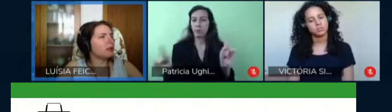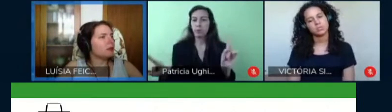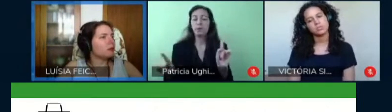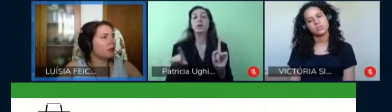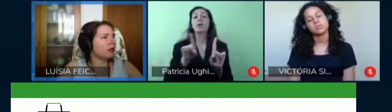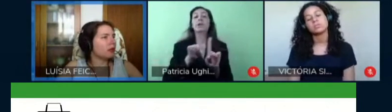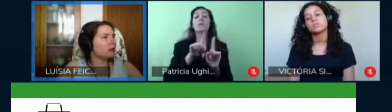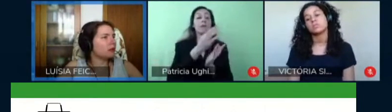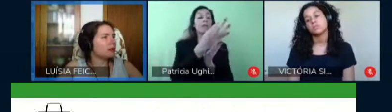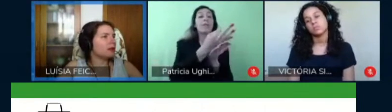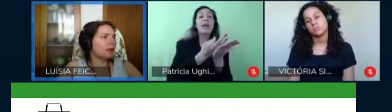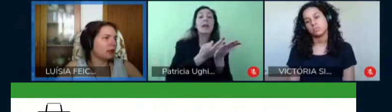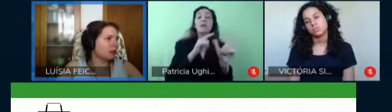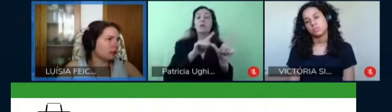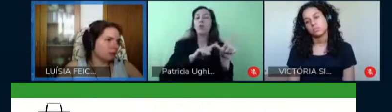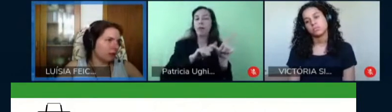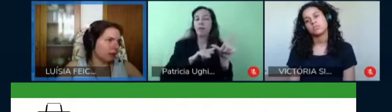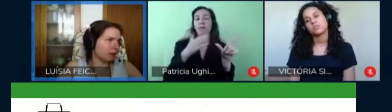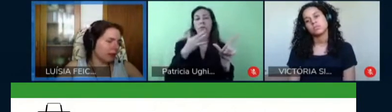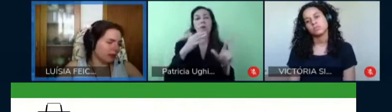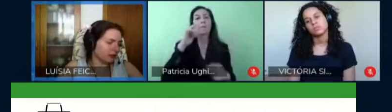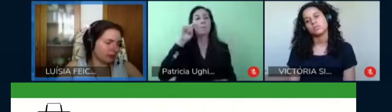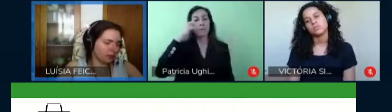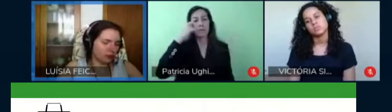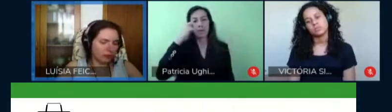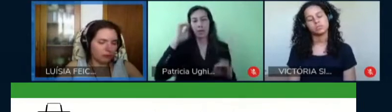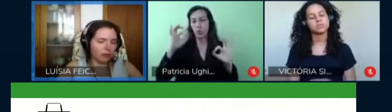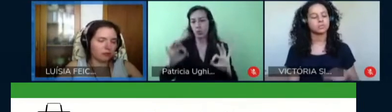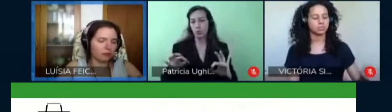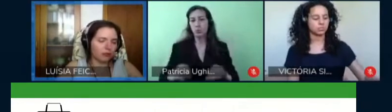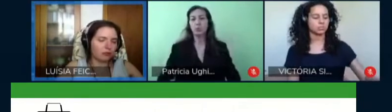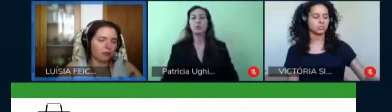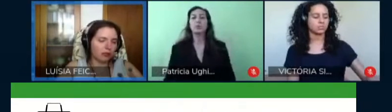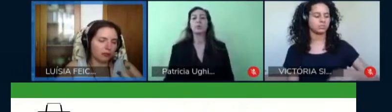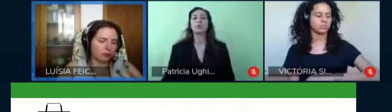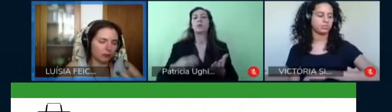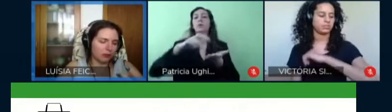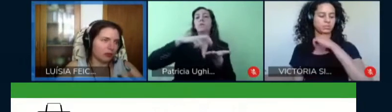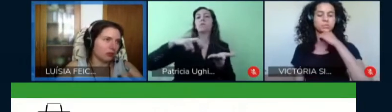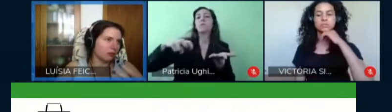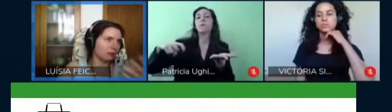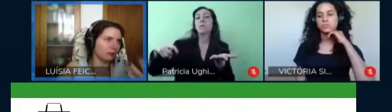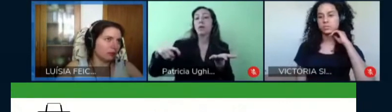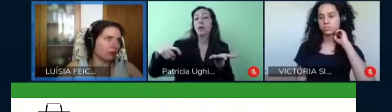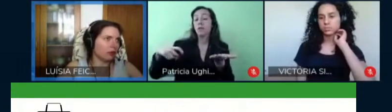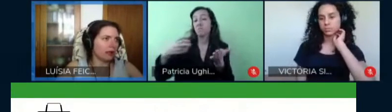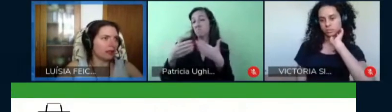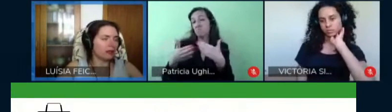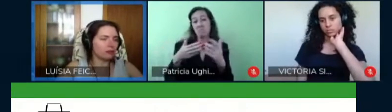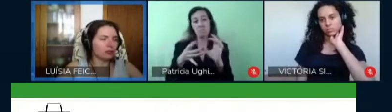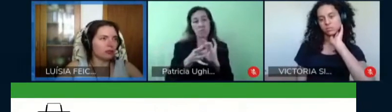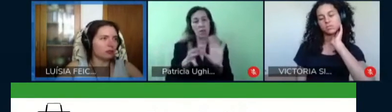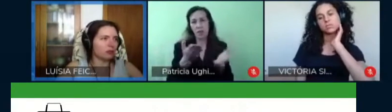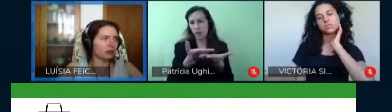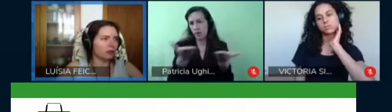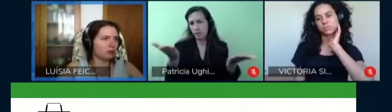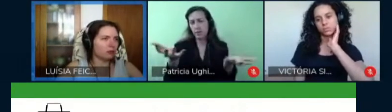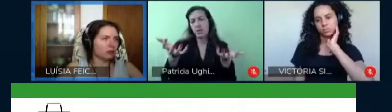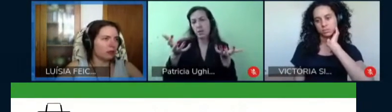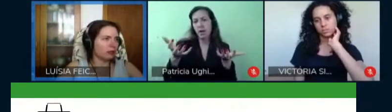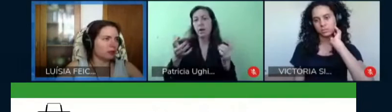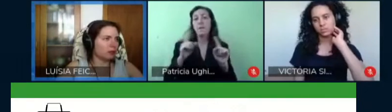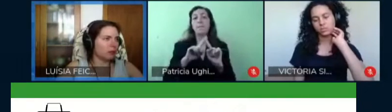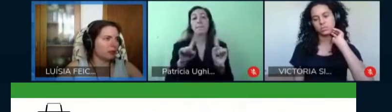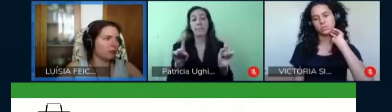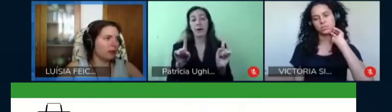preto. Isso é até que, independente se for imprimir ou não, é importante colocar dentro do